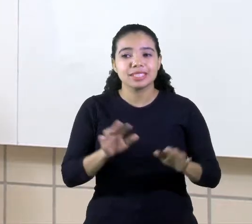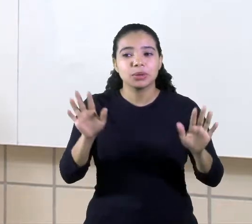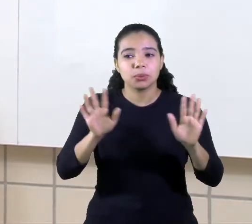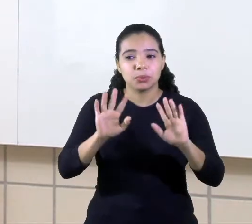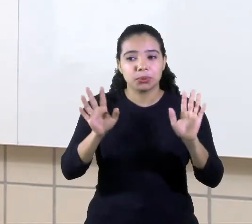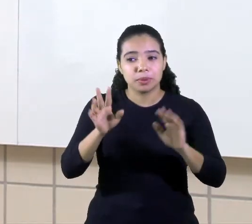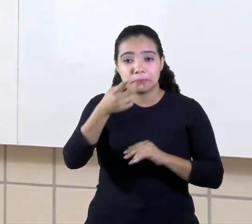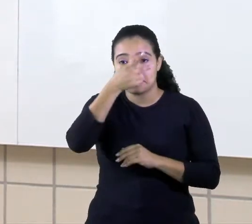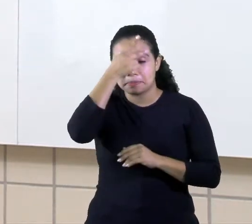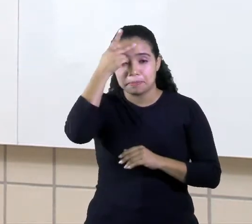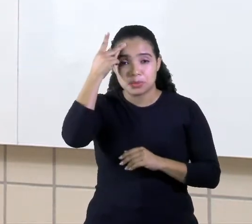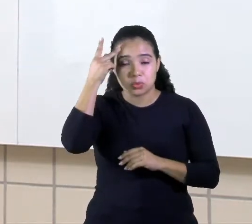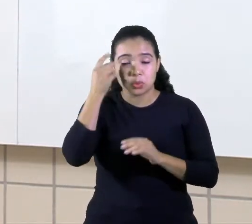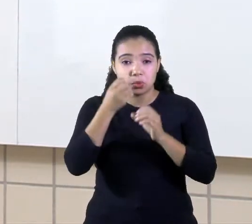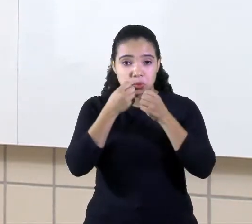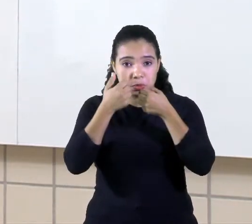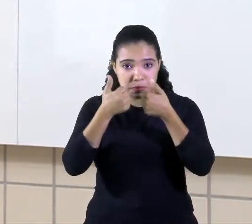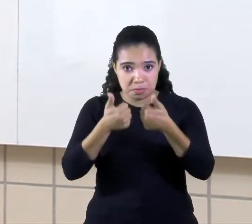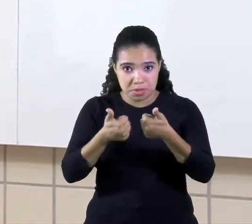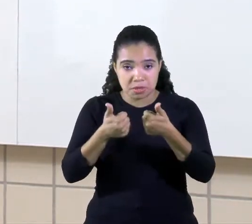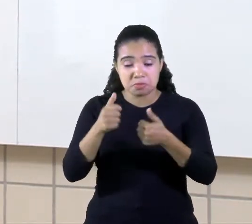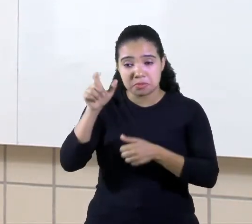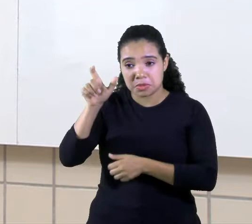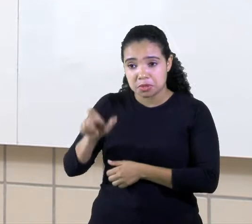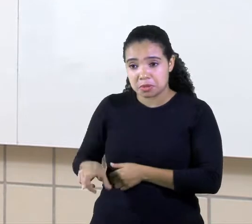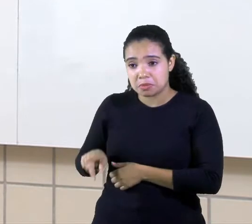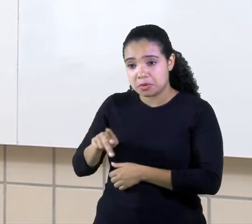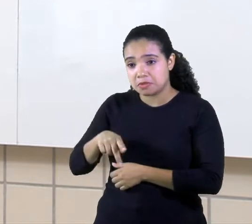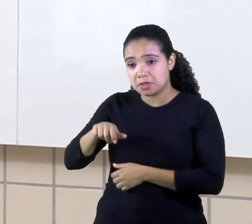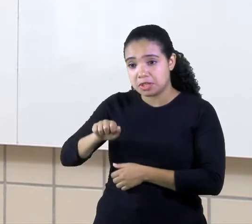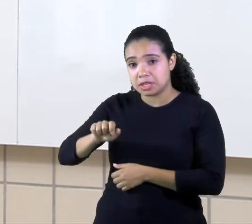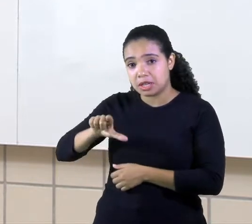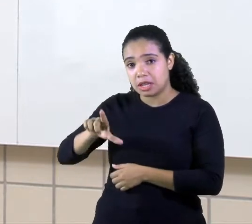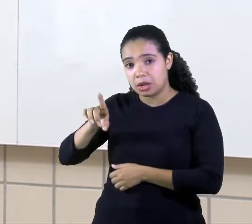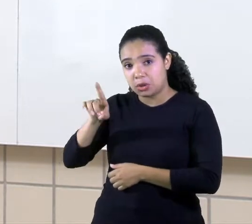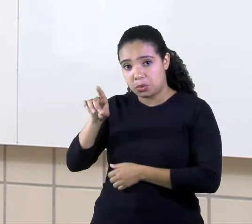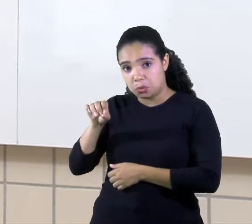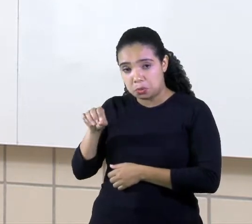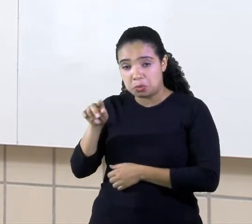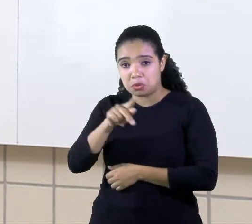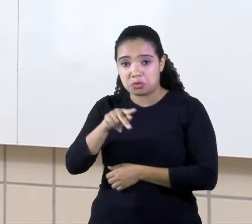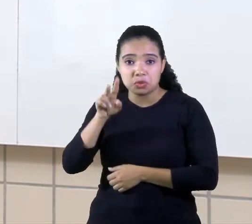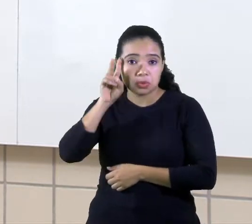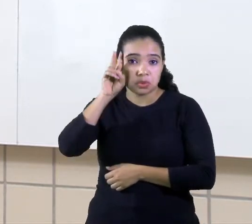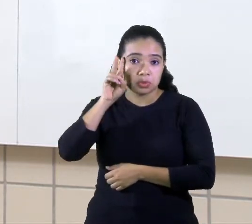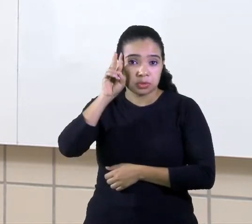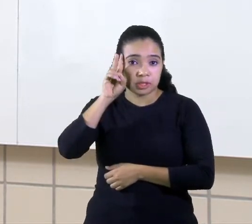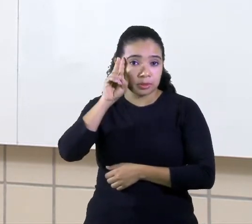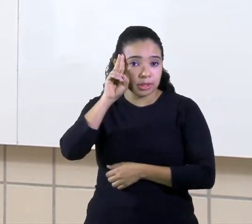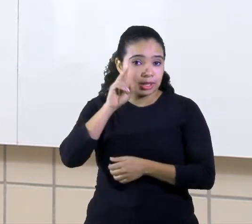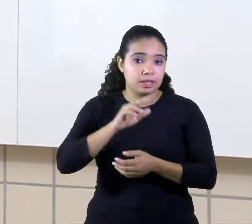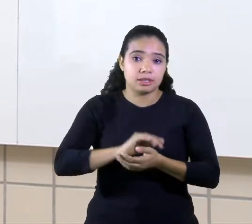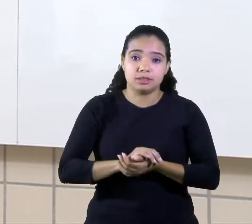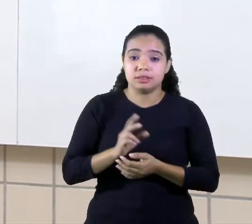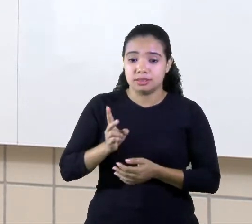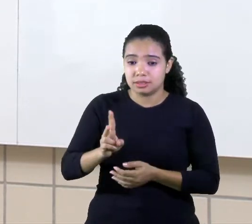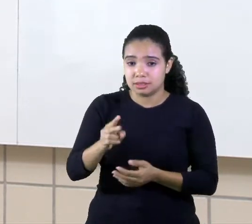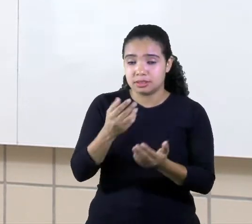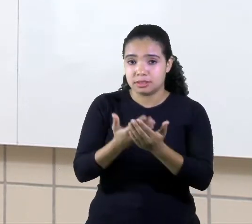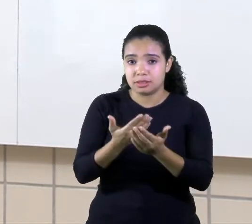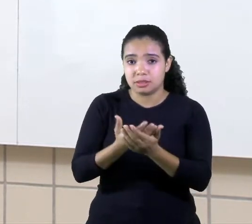Olá pessoal, tudo bem? Eu sou o professor Aldo, sou professor de História. Nós vamos dar continuidade à aula